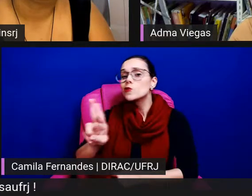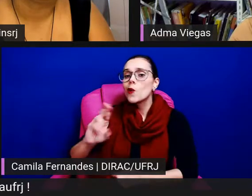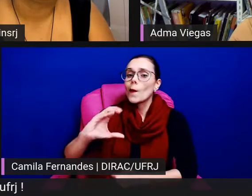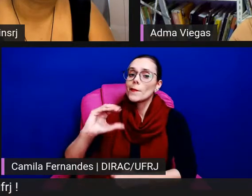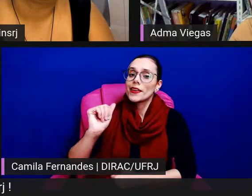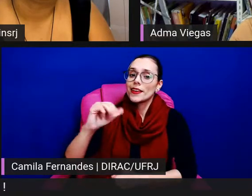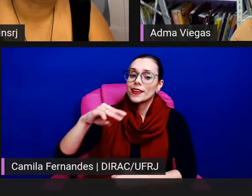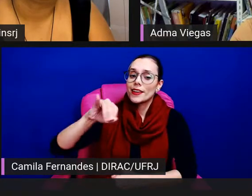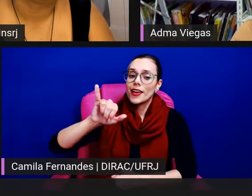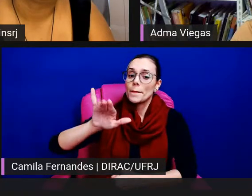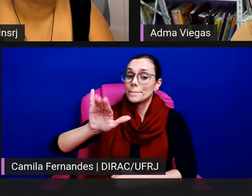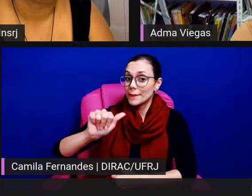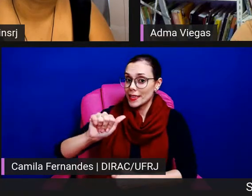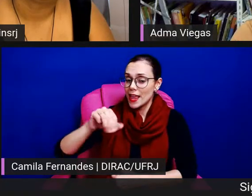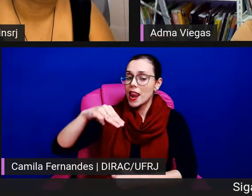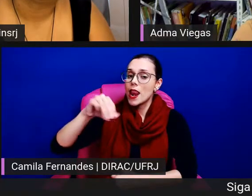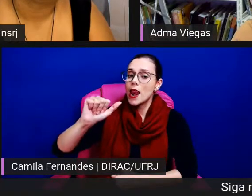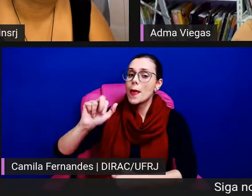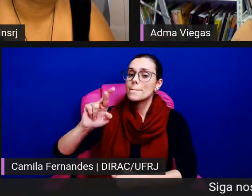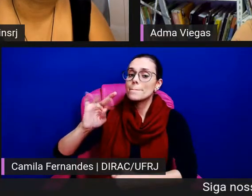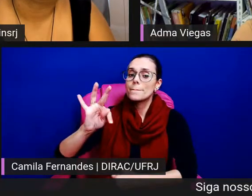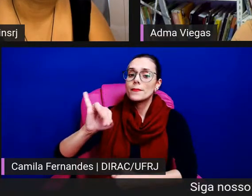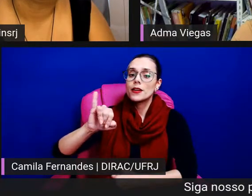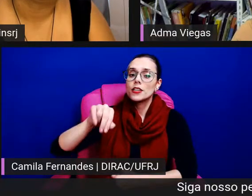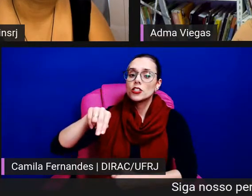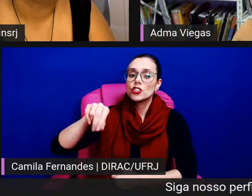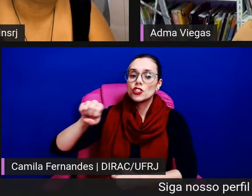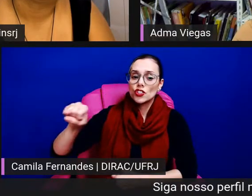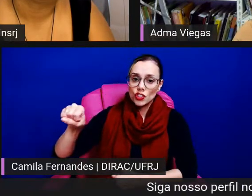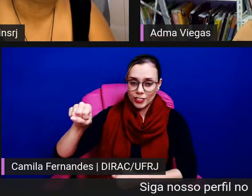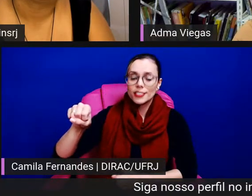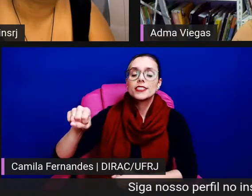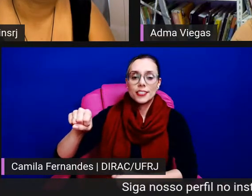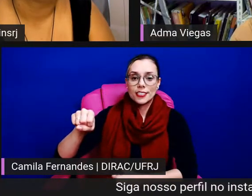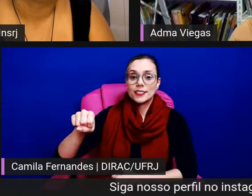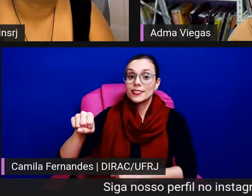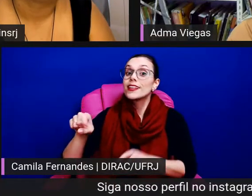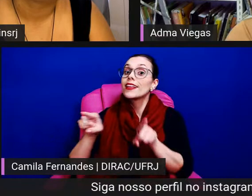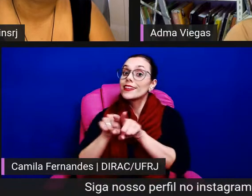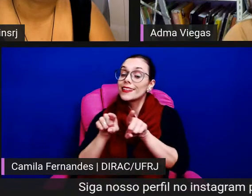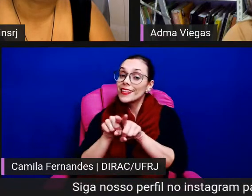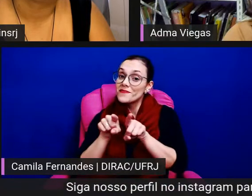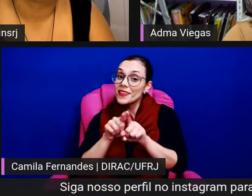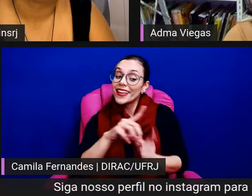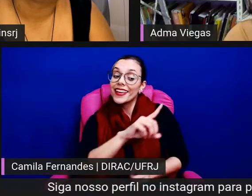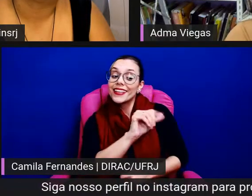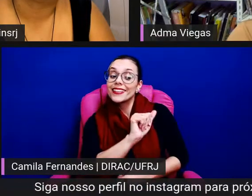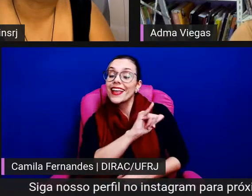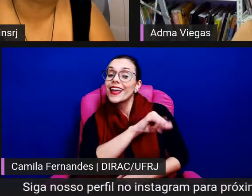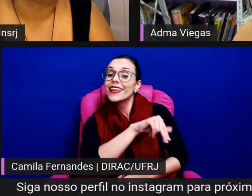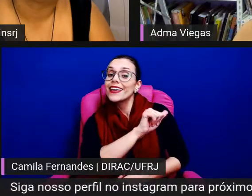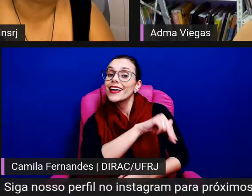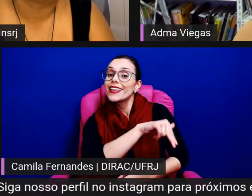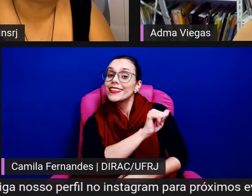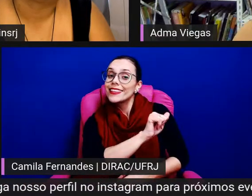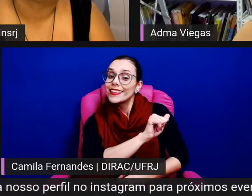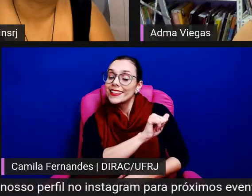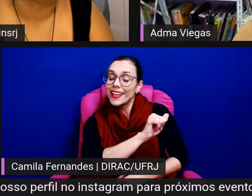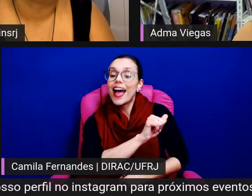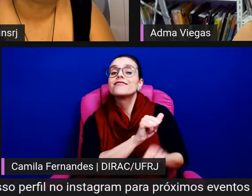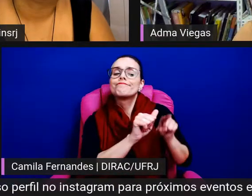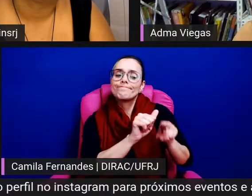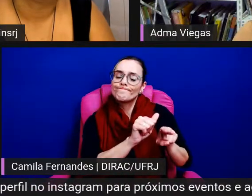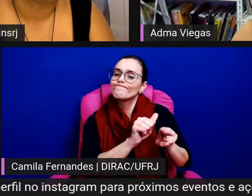estamos aguardando a chegada da Daiana Guzmão, que ainda não veio. Então, nós vamos apresentar a